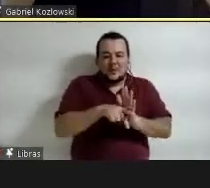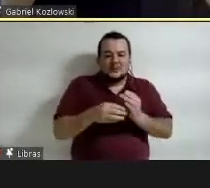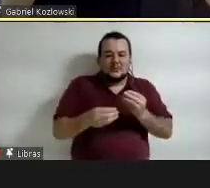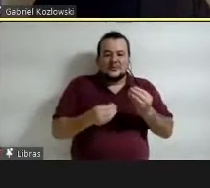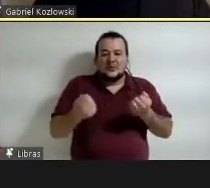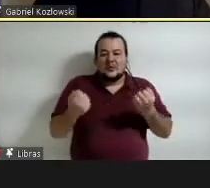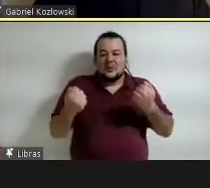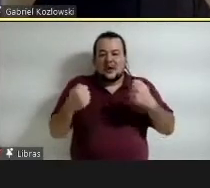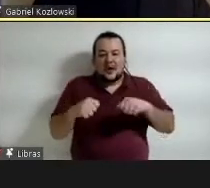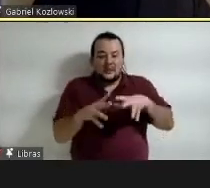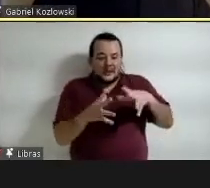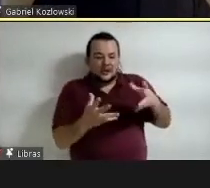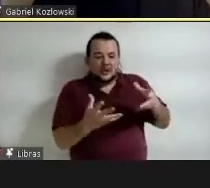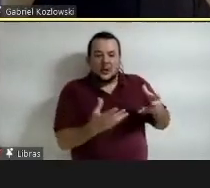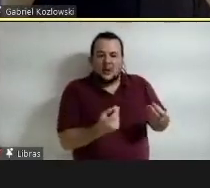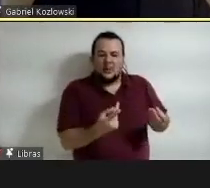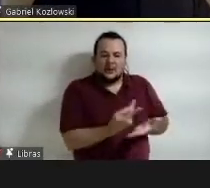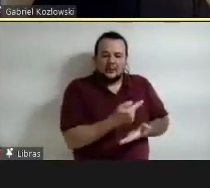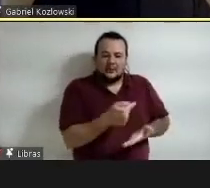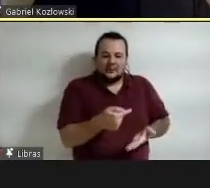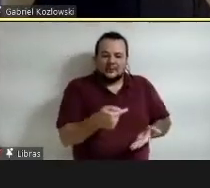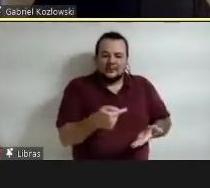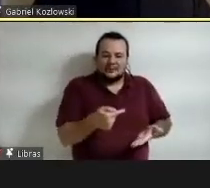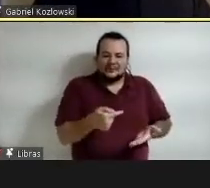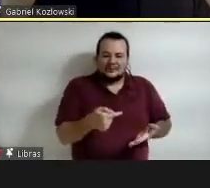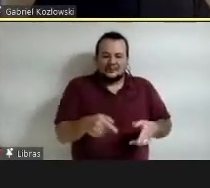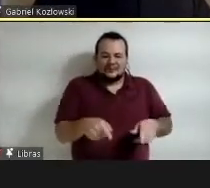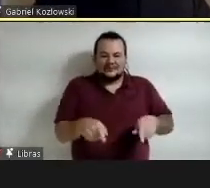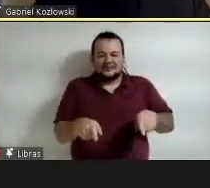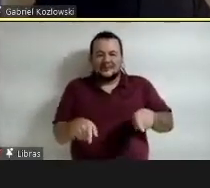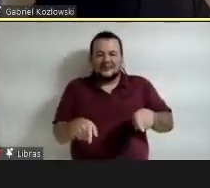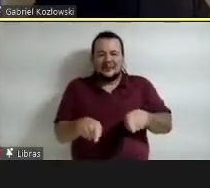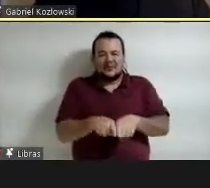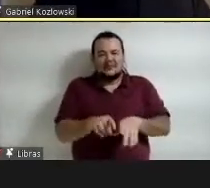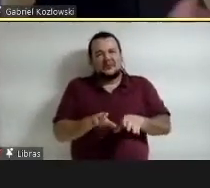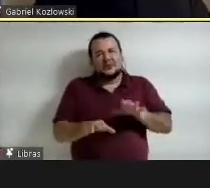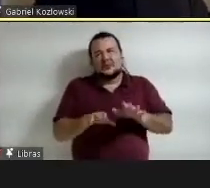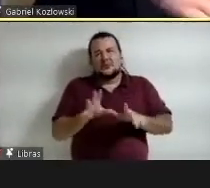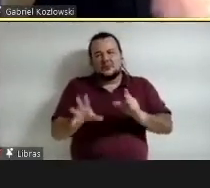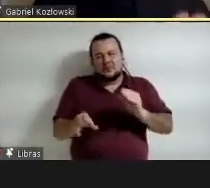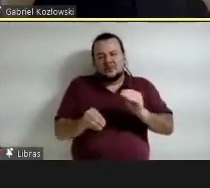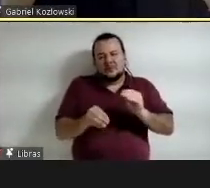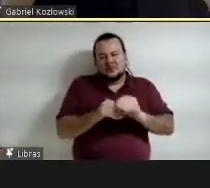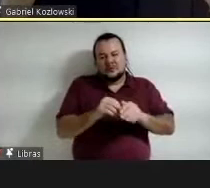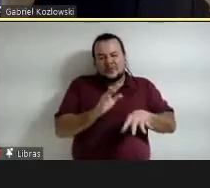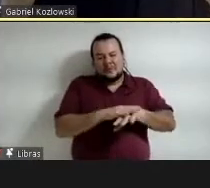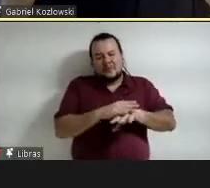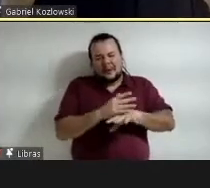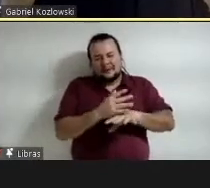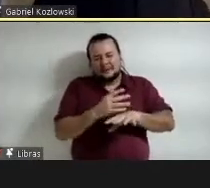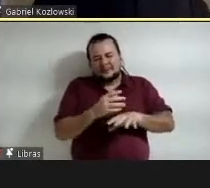globalmente. E talvez uma das contribuições mais cruciais e impactantes para a disciplina é a Teoria Geral da